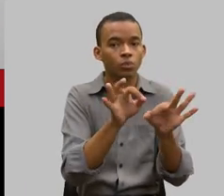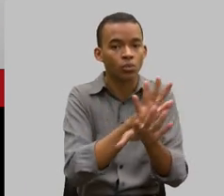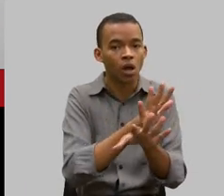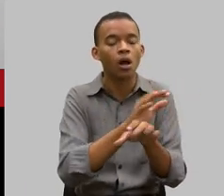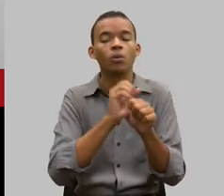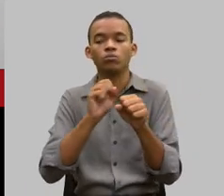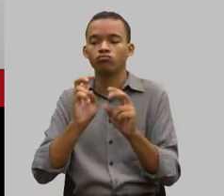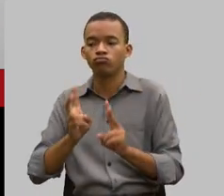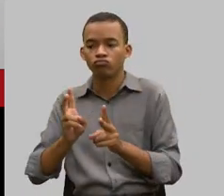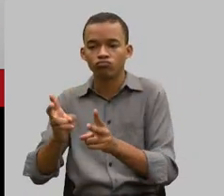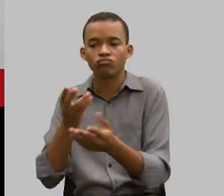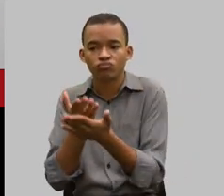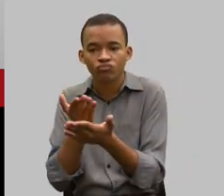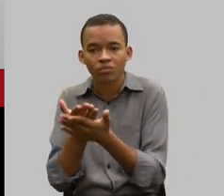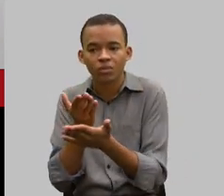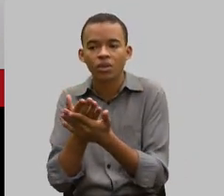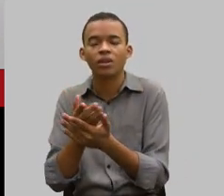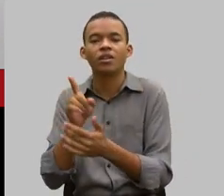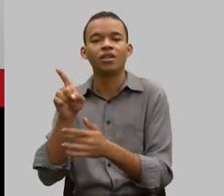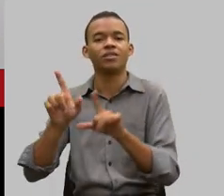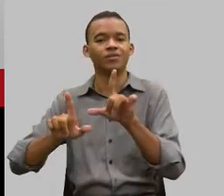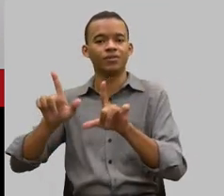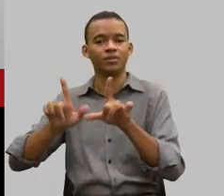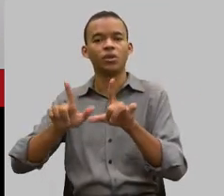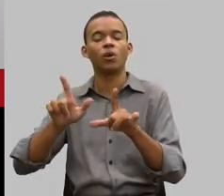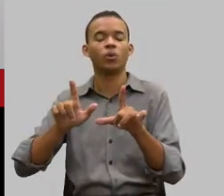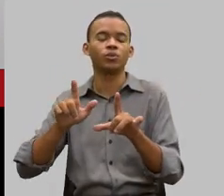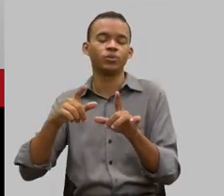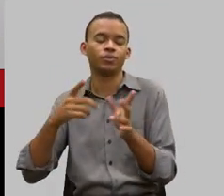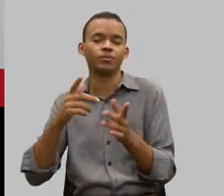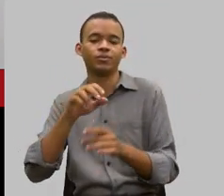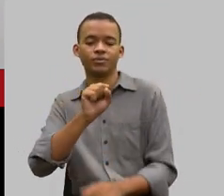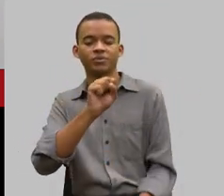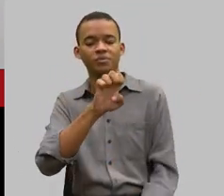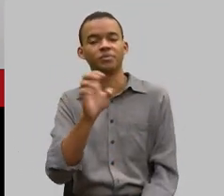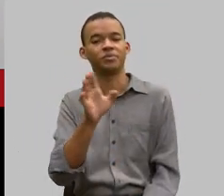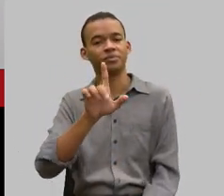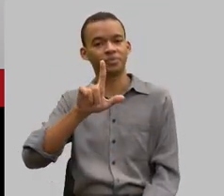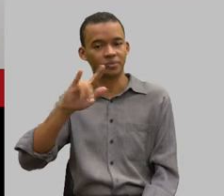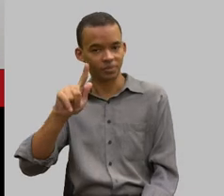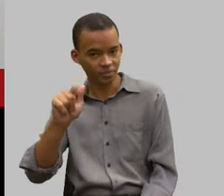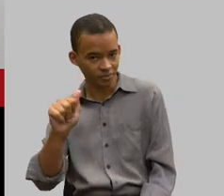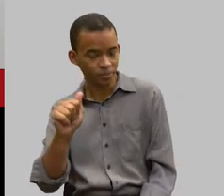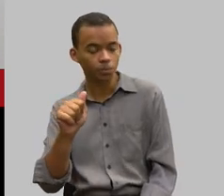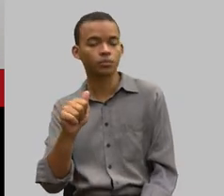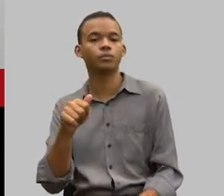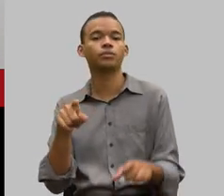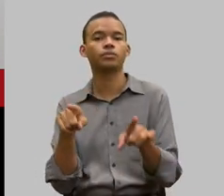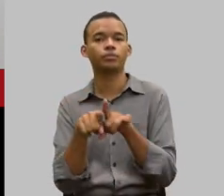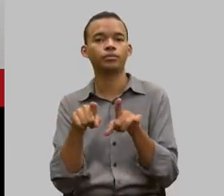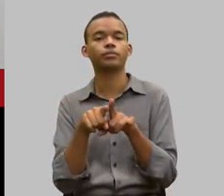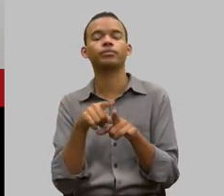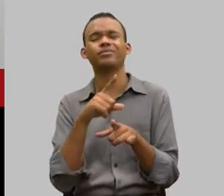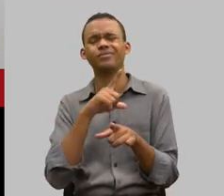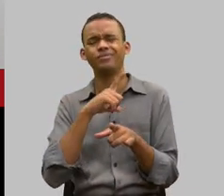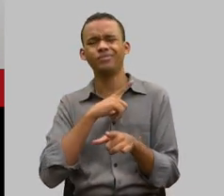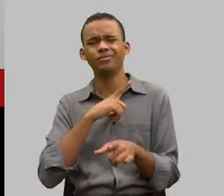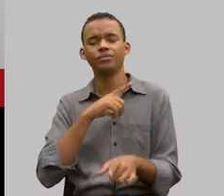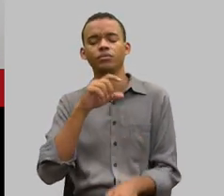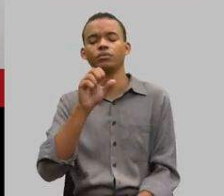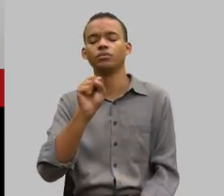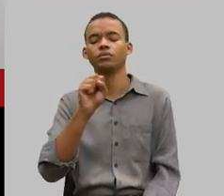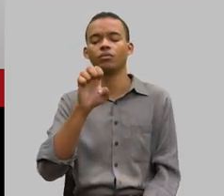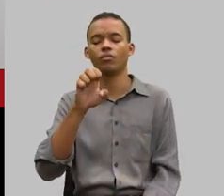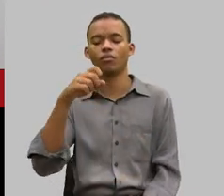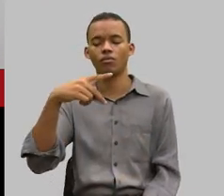se Lia tem ajudado muitoos Os estudantes de Minas Gerais então a a CF também que faz controle orçamentário junto com a cepag